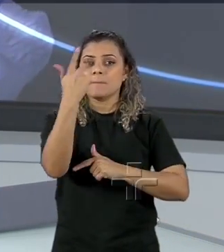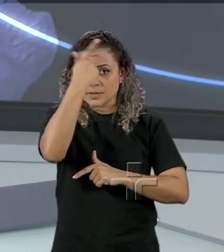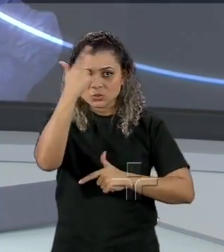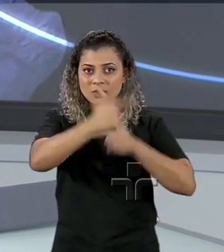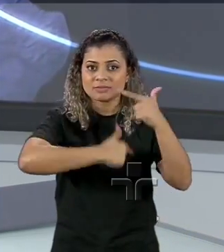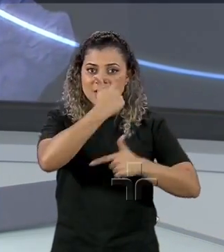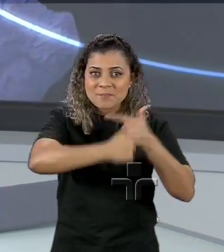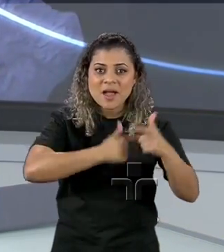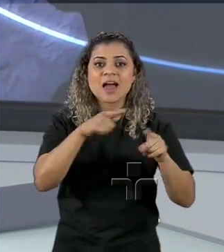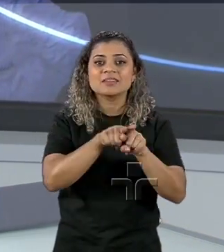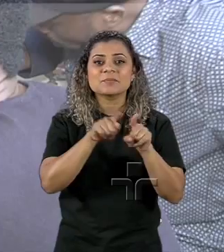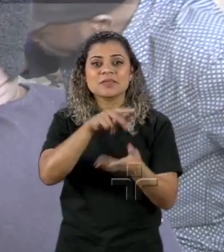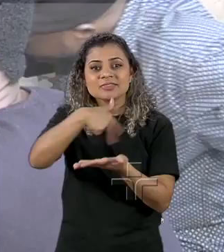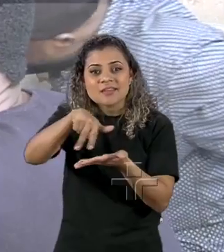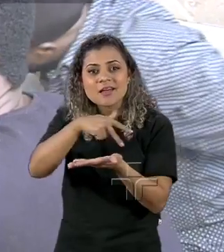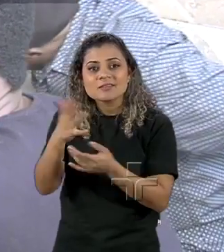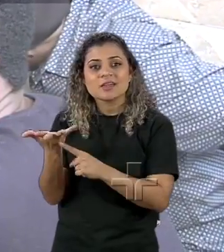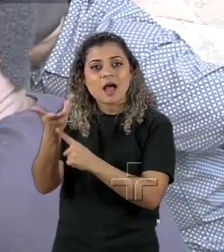matar a saudade de casa.